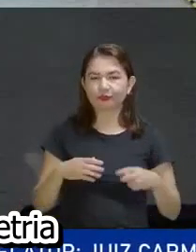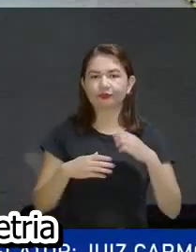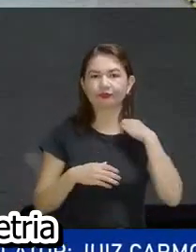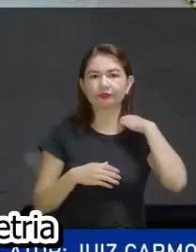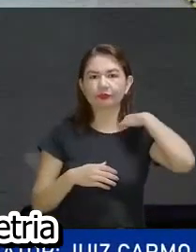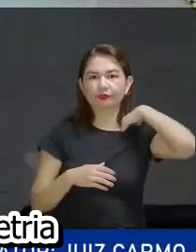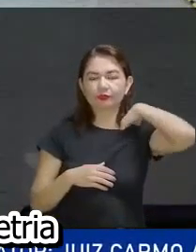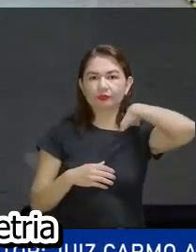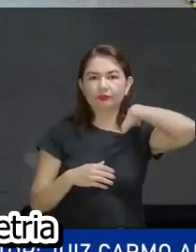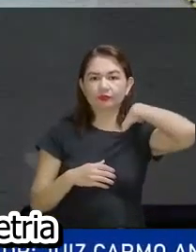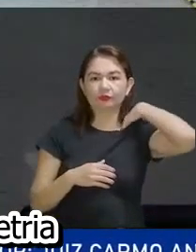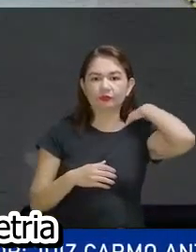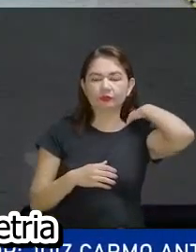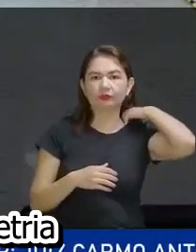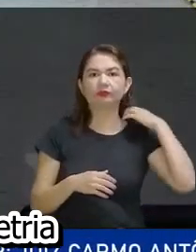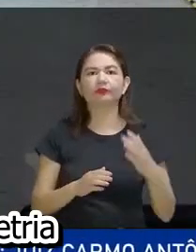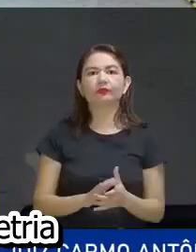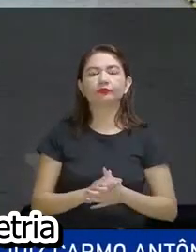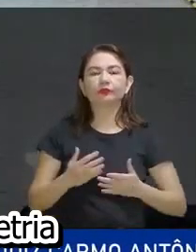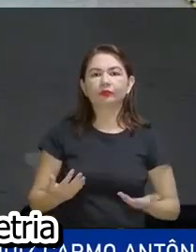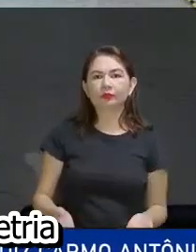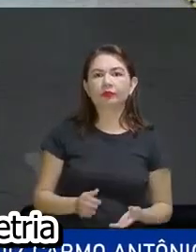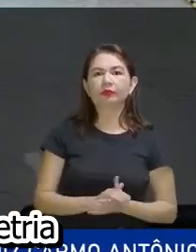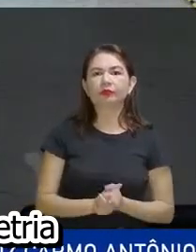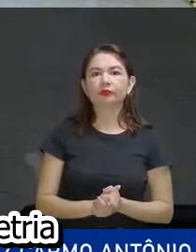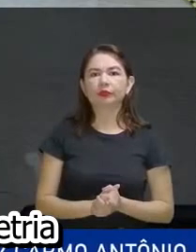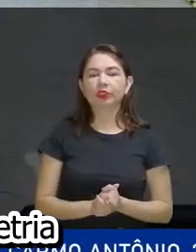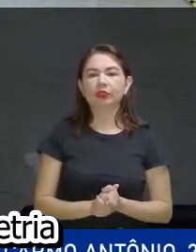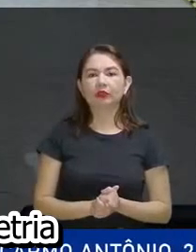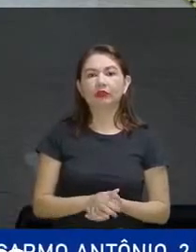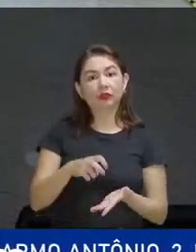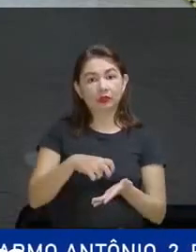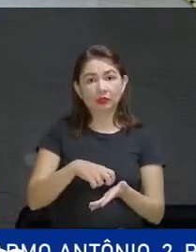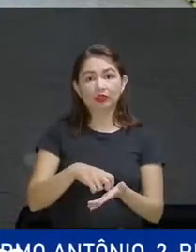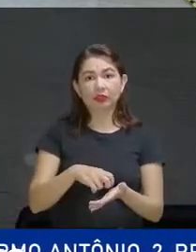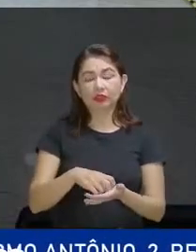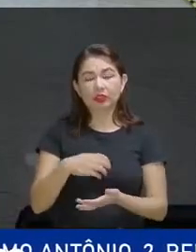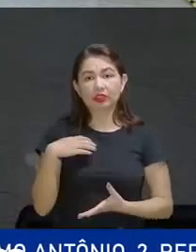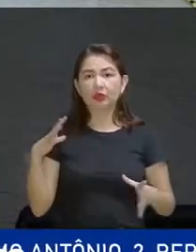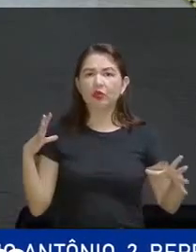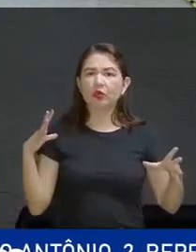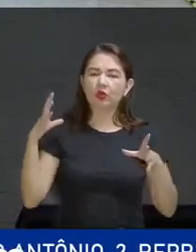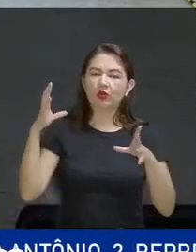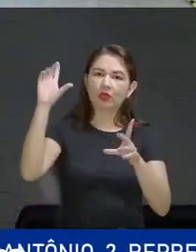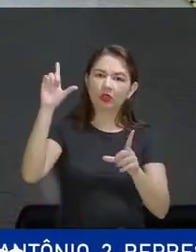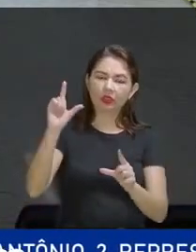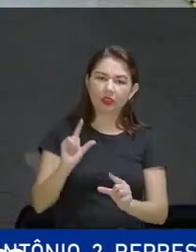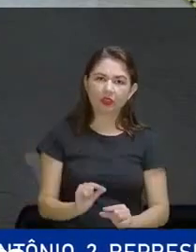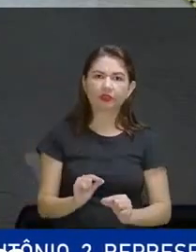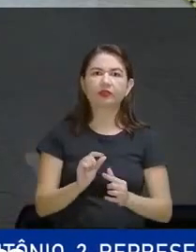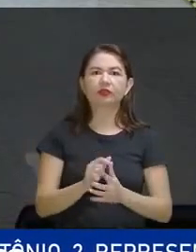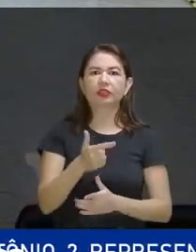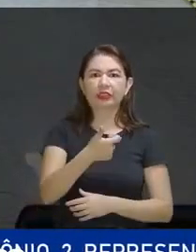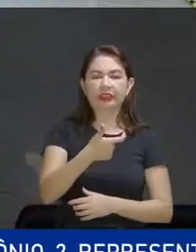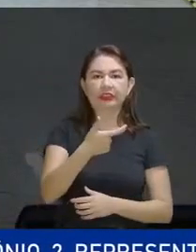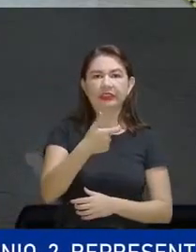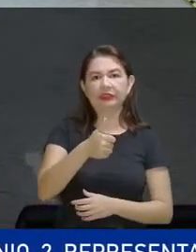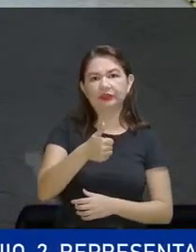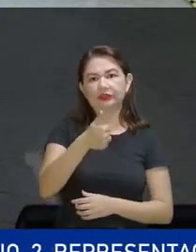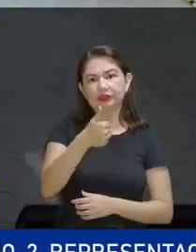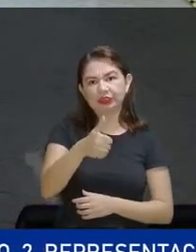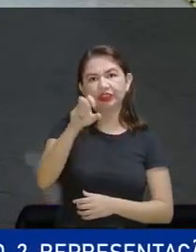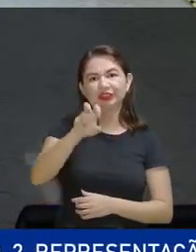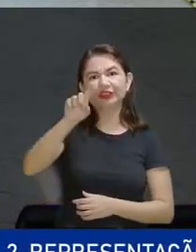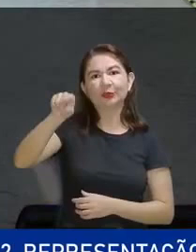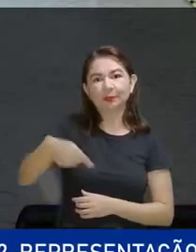a dosimetria da sanção de multa e eu, pelas circunstâncias, eu resumidamente estou fixando em R$ 15.000. E